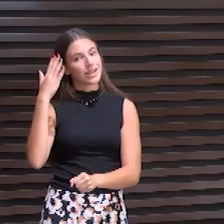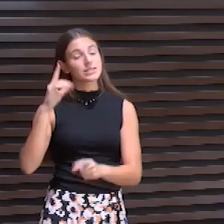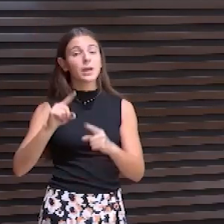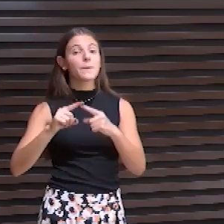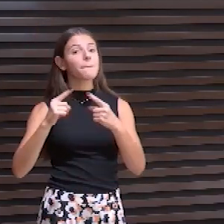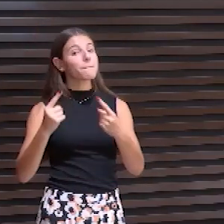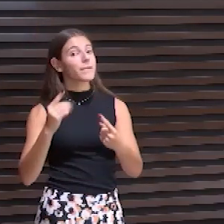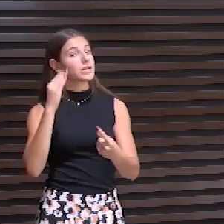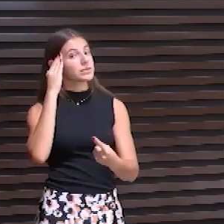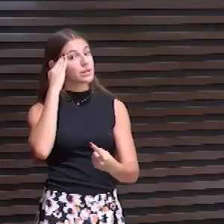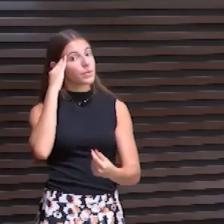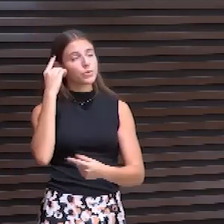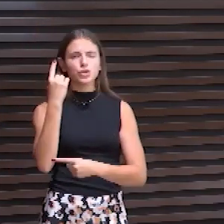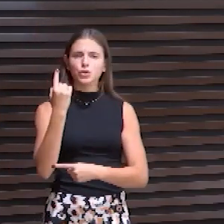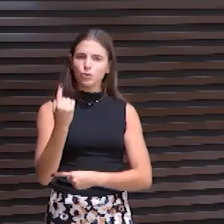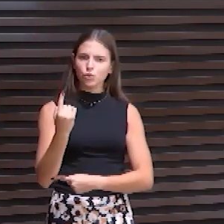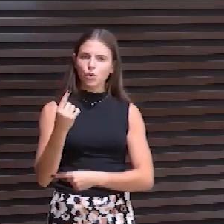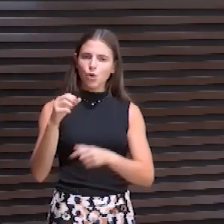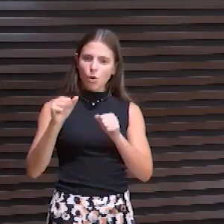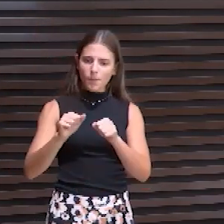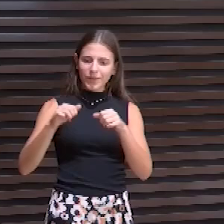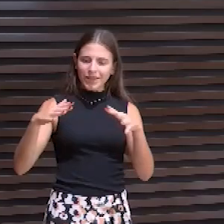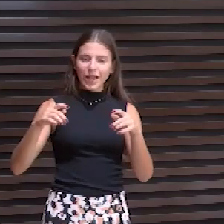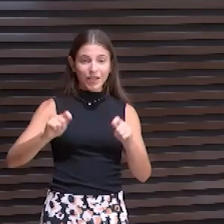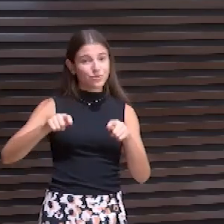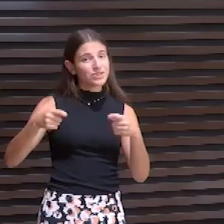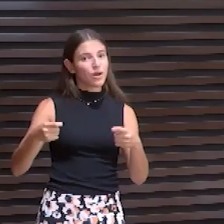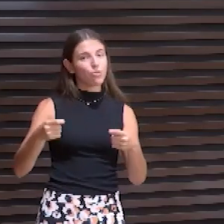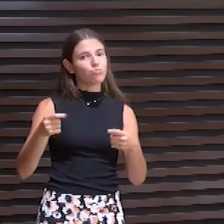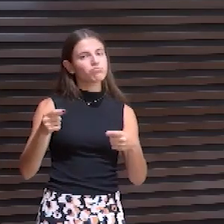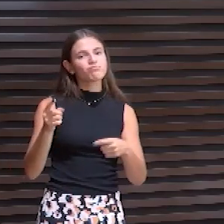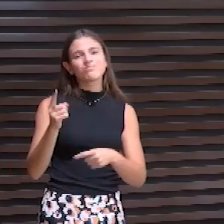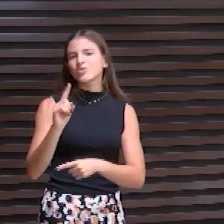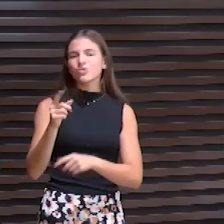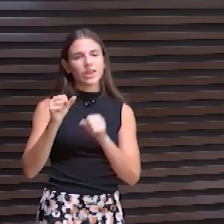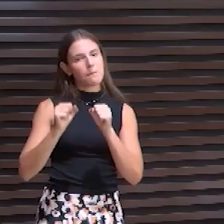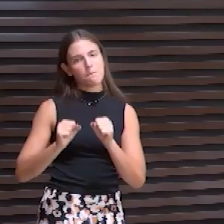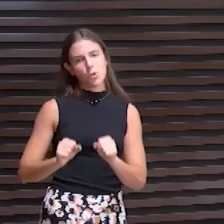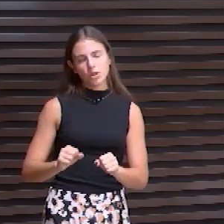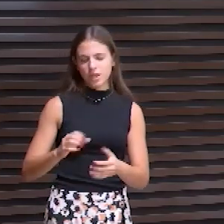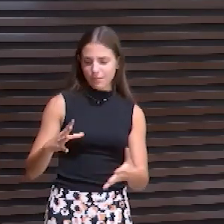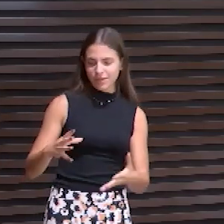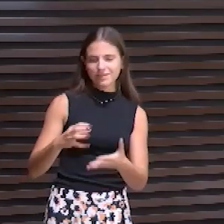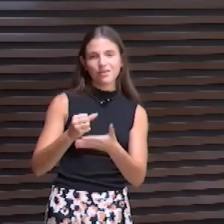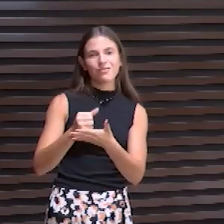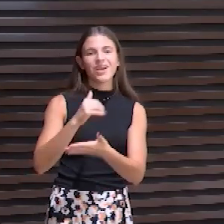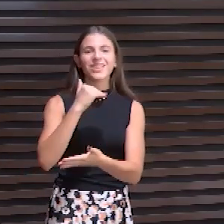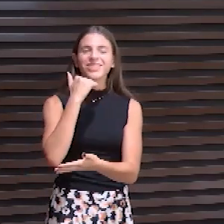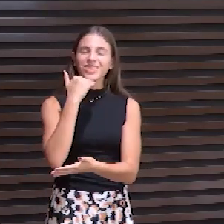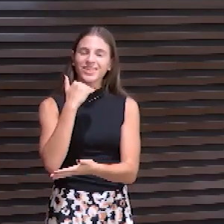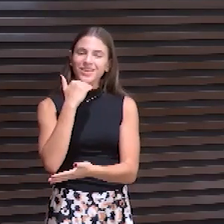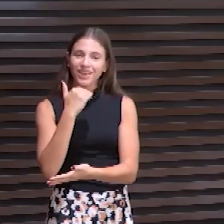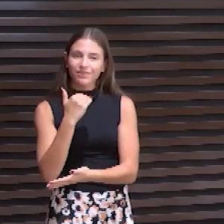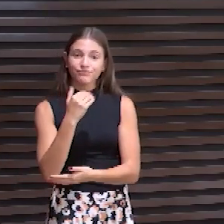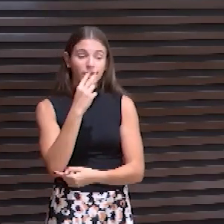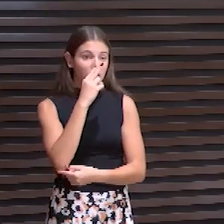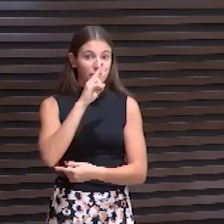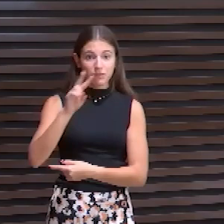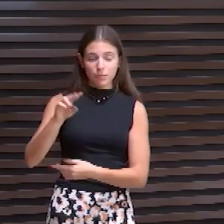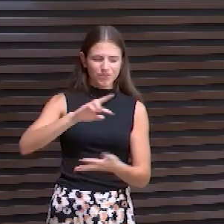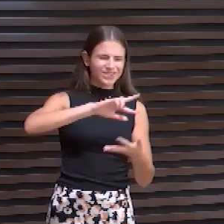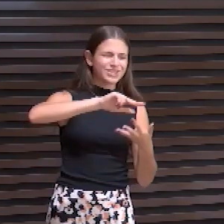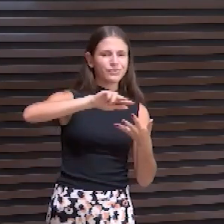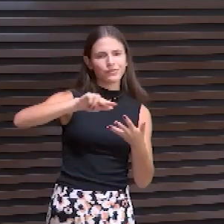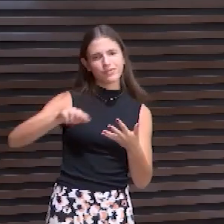em si, o sinal em si não salva ninguém. E nós vemos diversos relatos bíblicos que